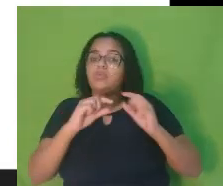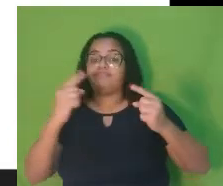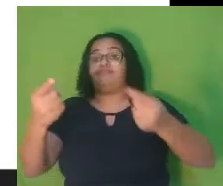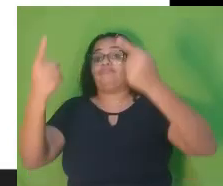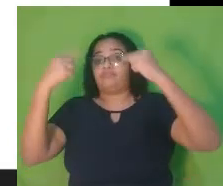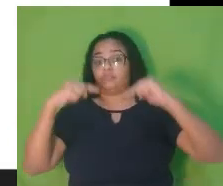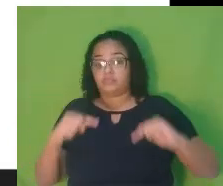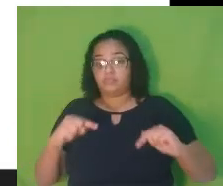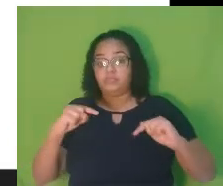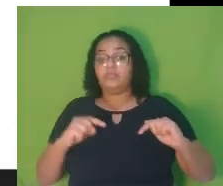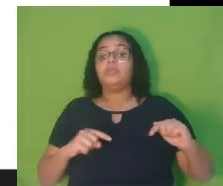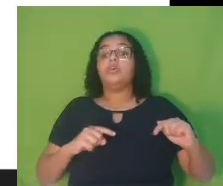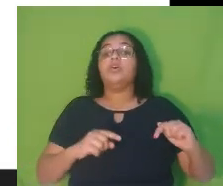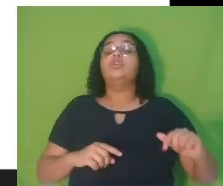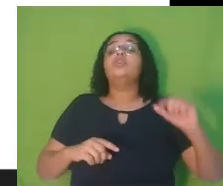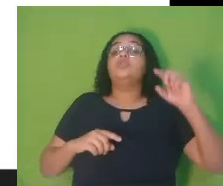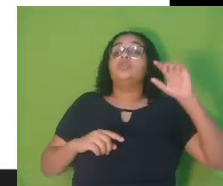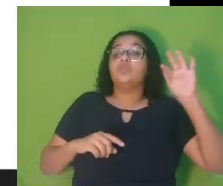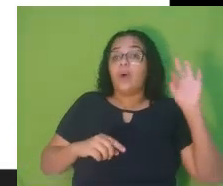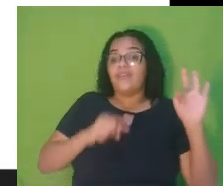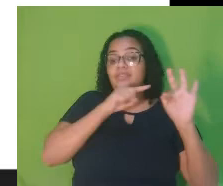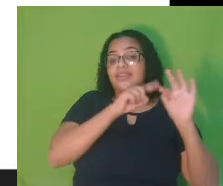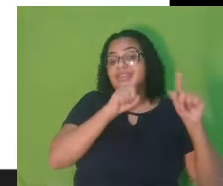Para o x igual a 0,